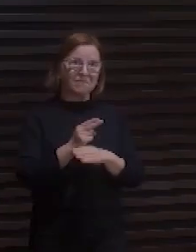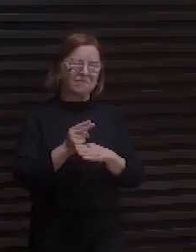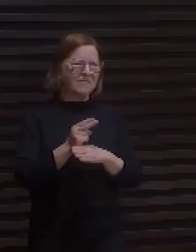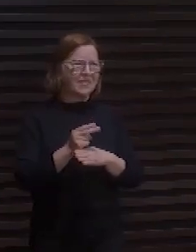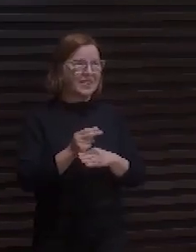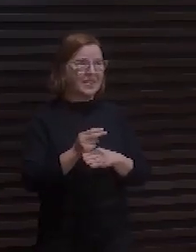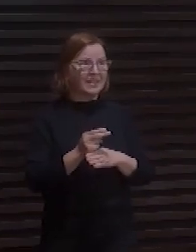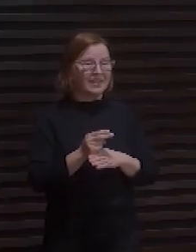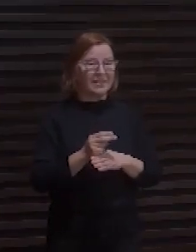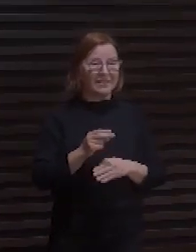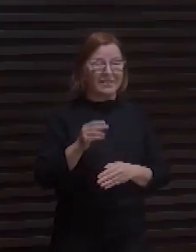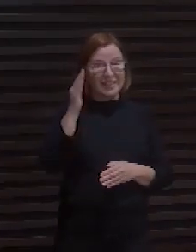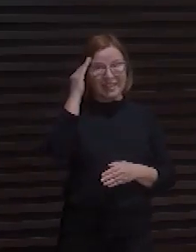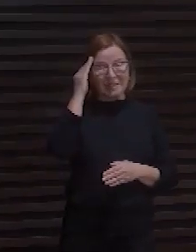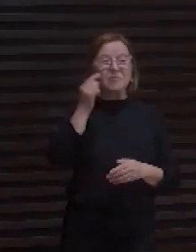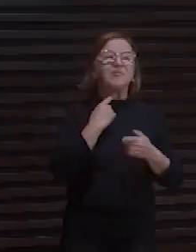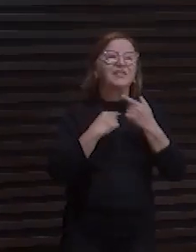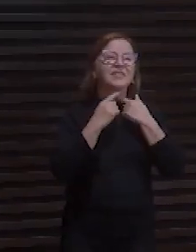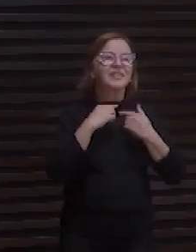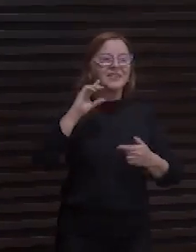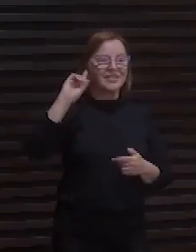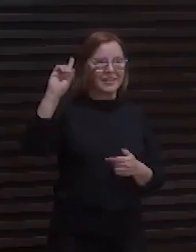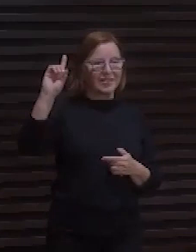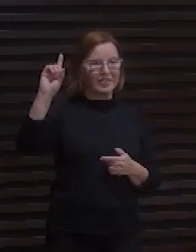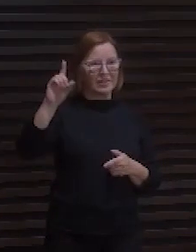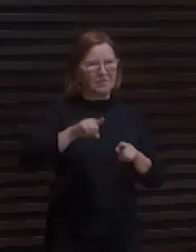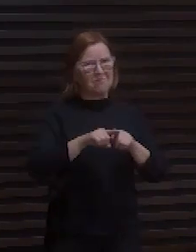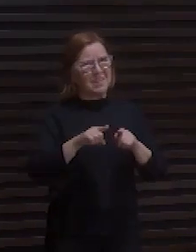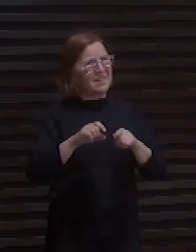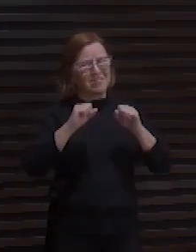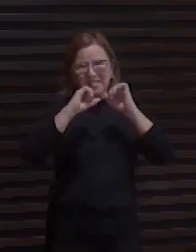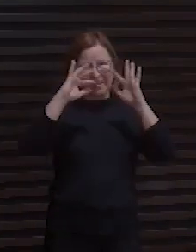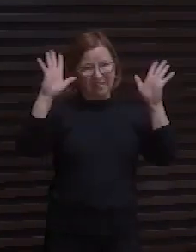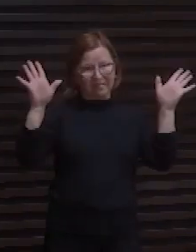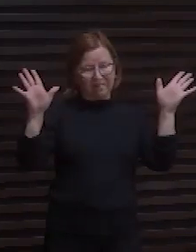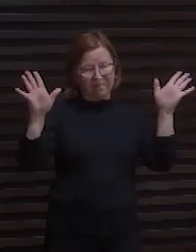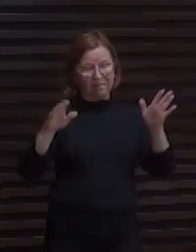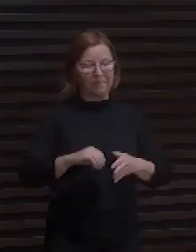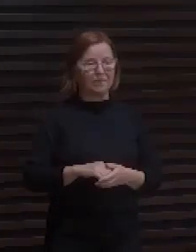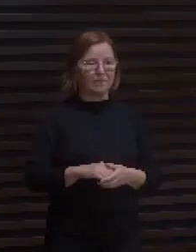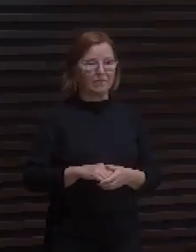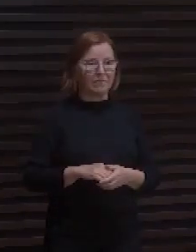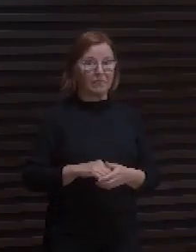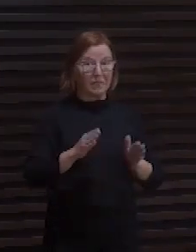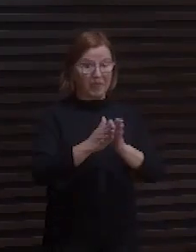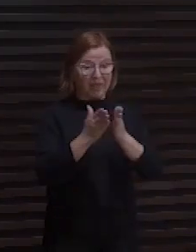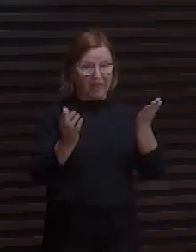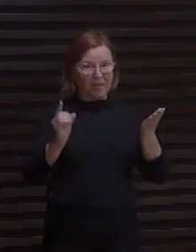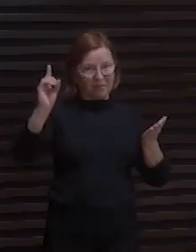qual a vontade de Deus, mas ela não é muito clara. Até porque a Bíblia é um livro